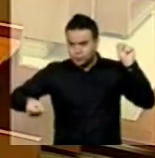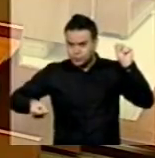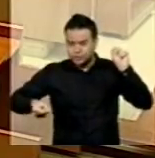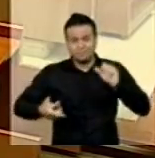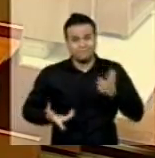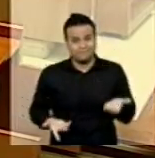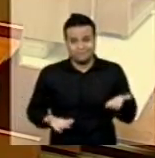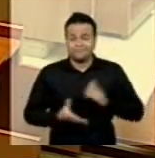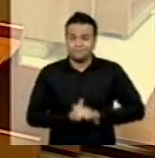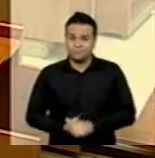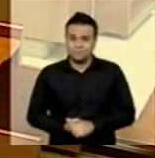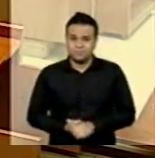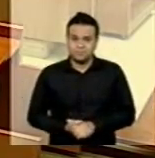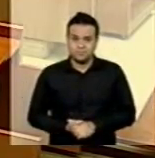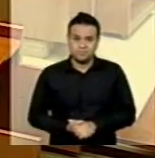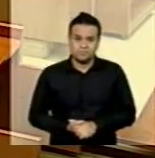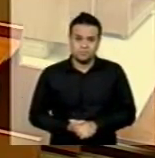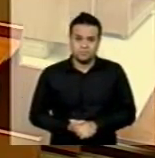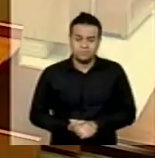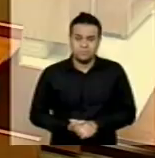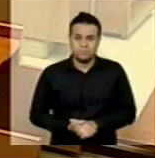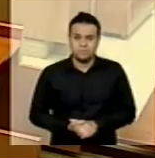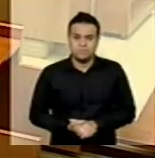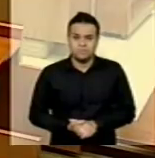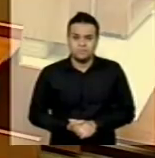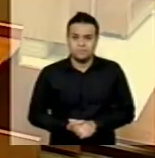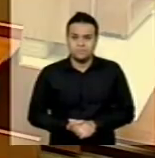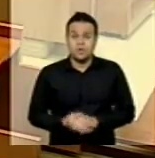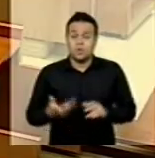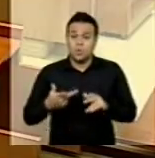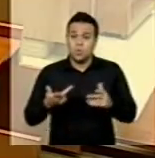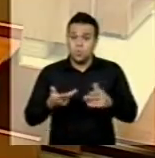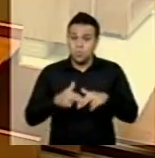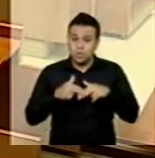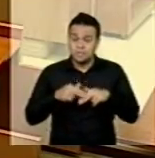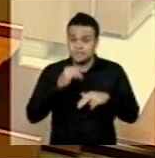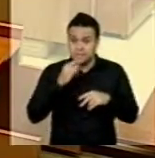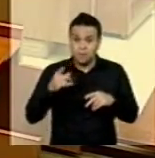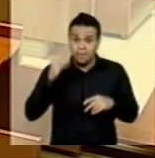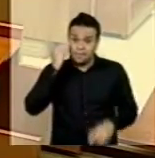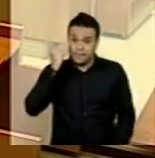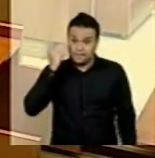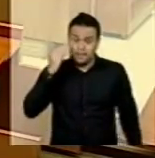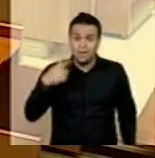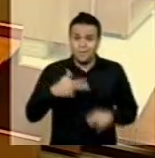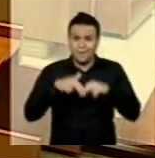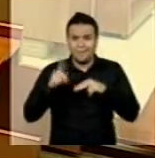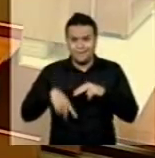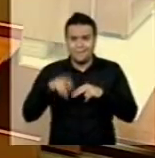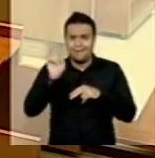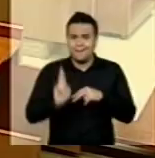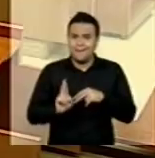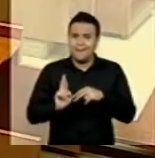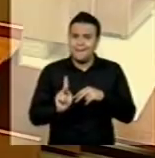Por maior que seja a busca da correção de rumos nesta sofrida república, há